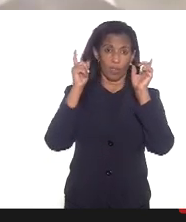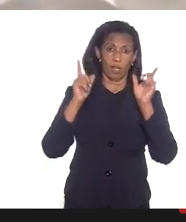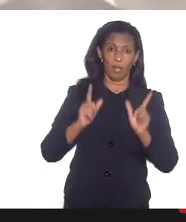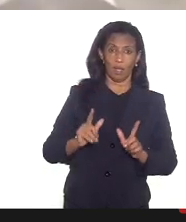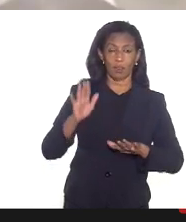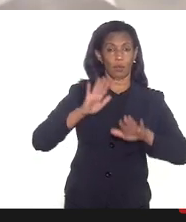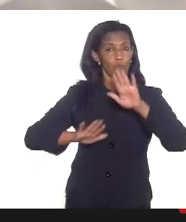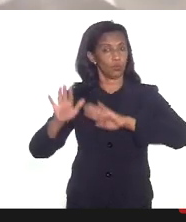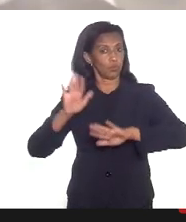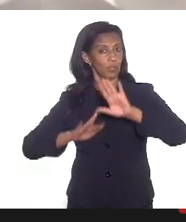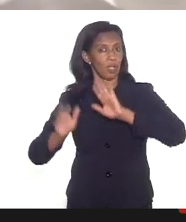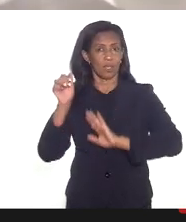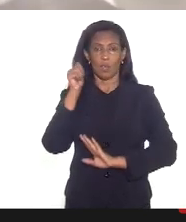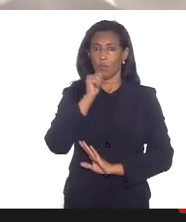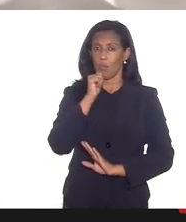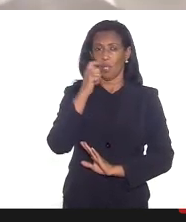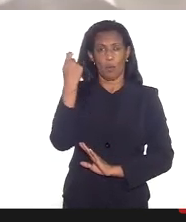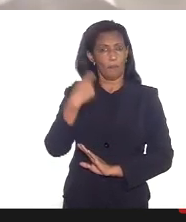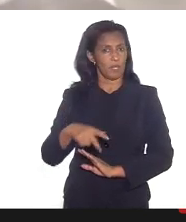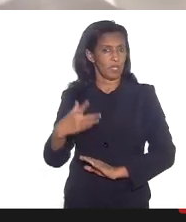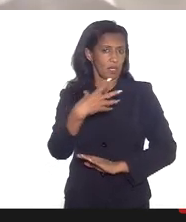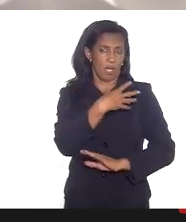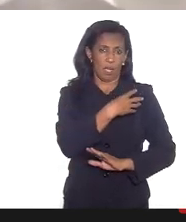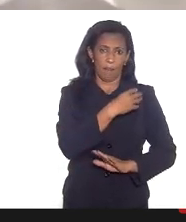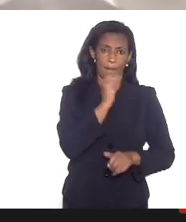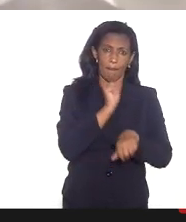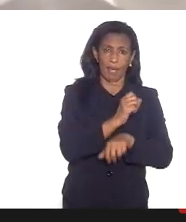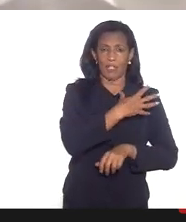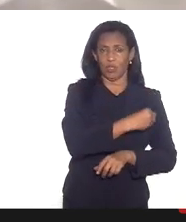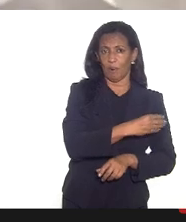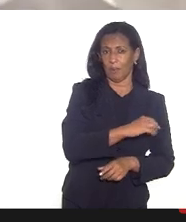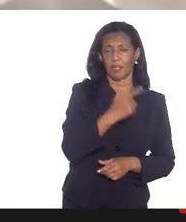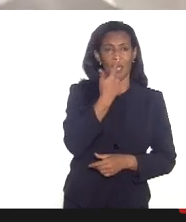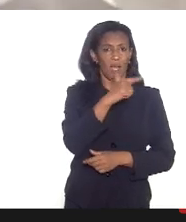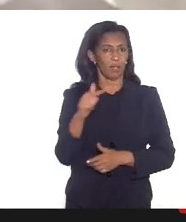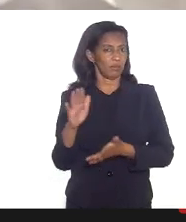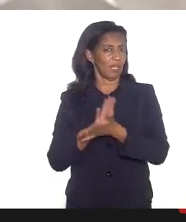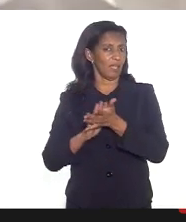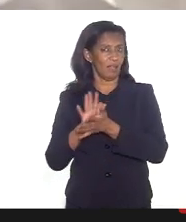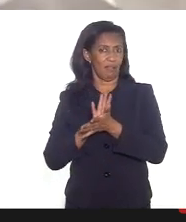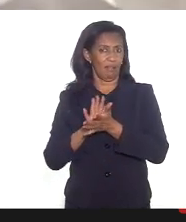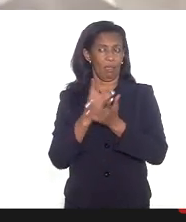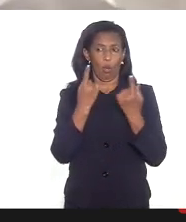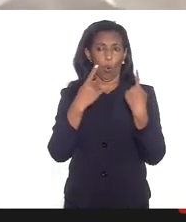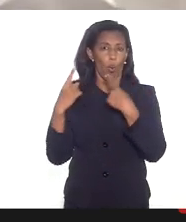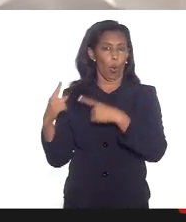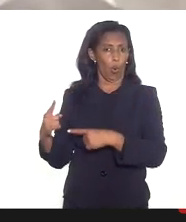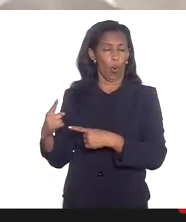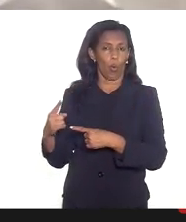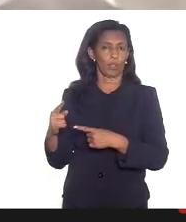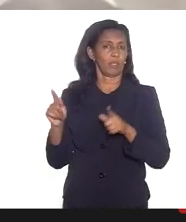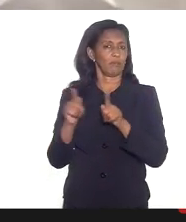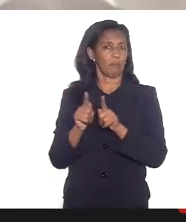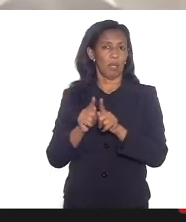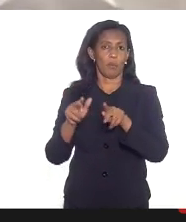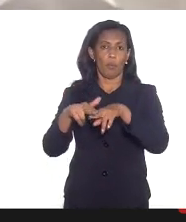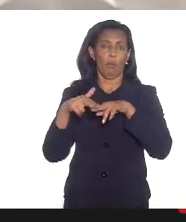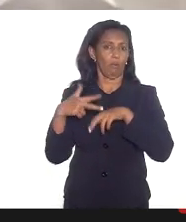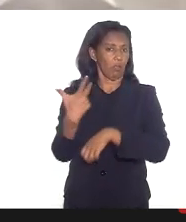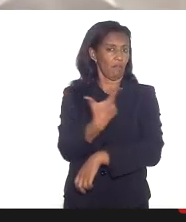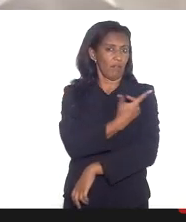que a mulher não precisa interromper a amamentação não há contraindicação é da doação do leite materno diante da